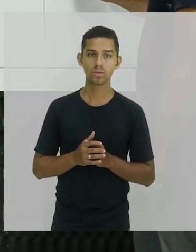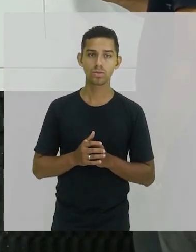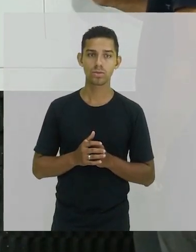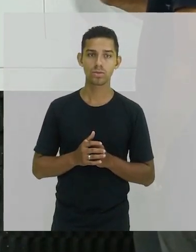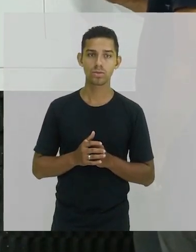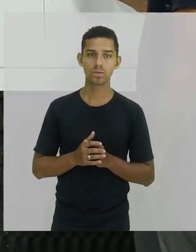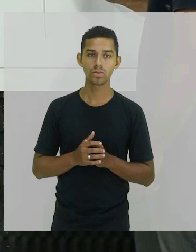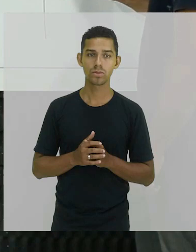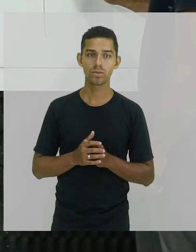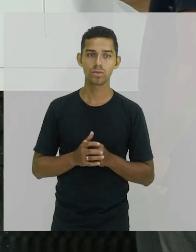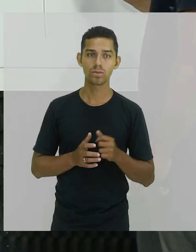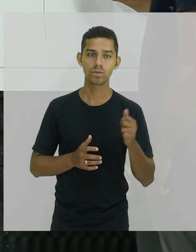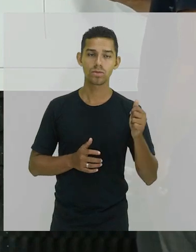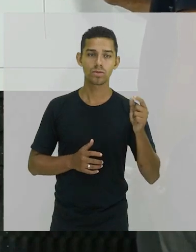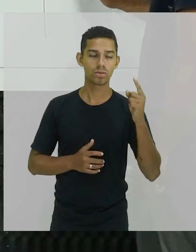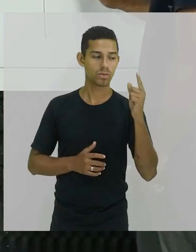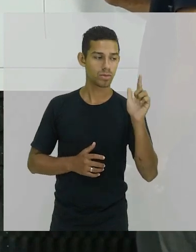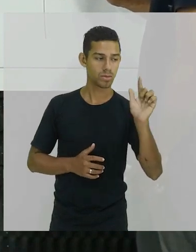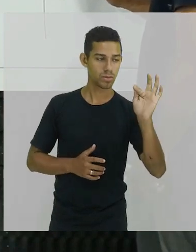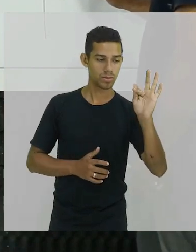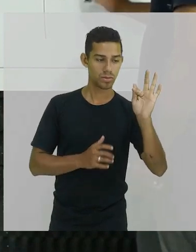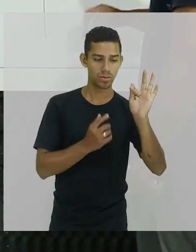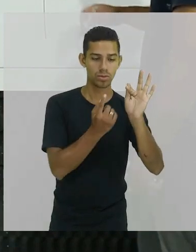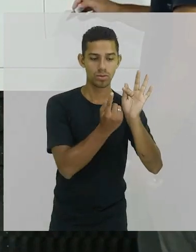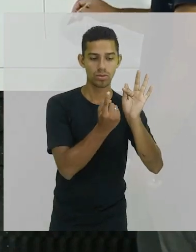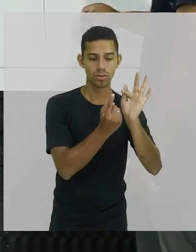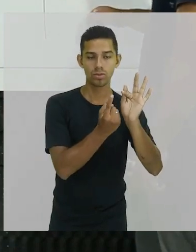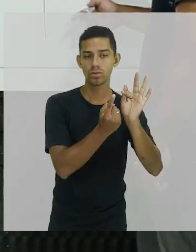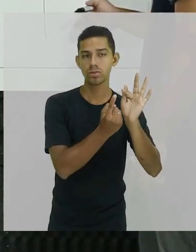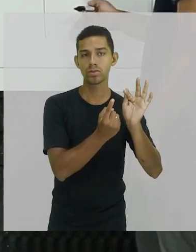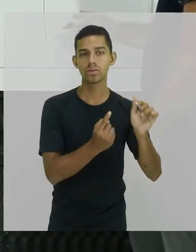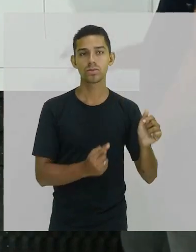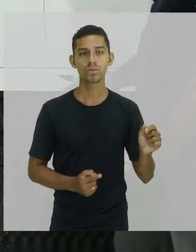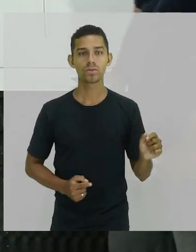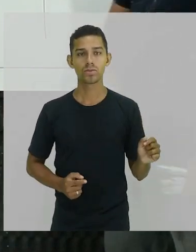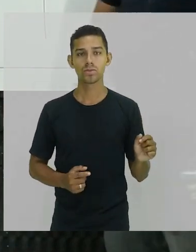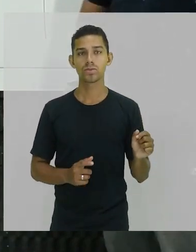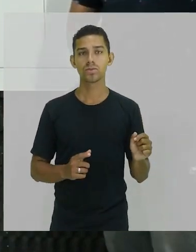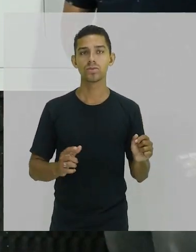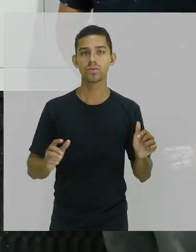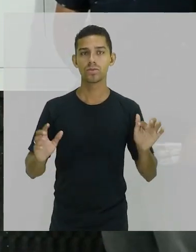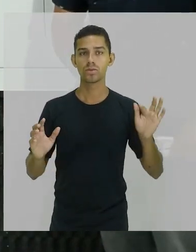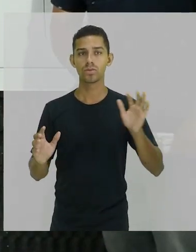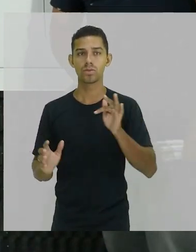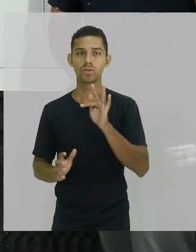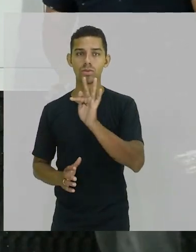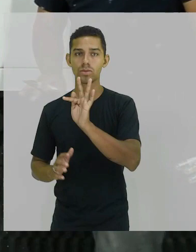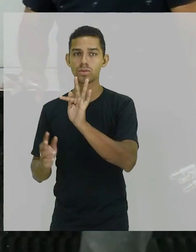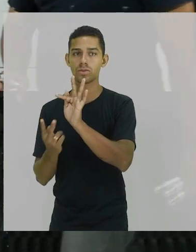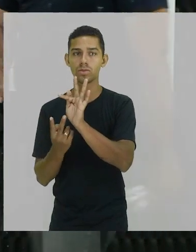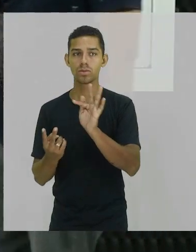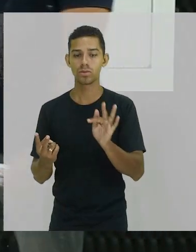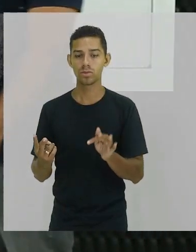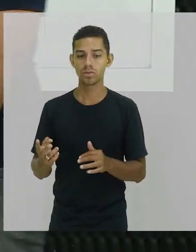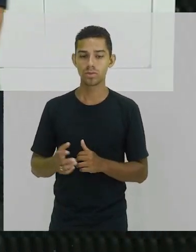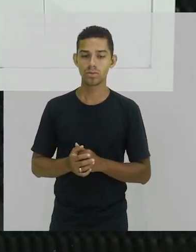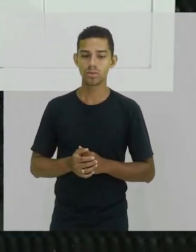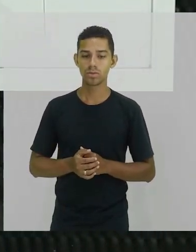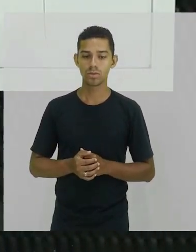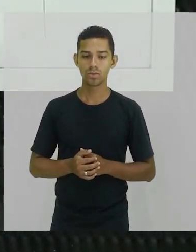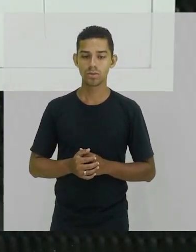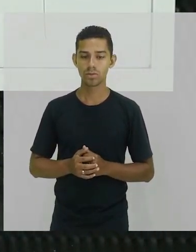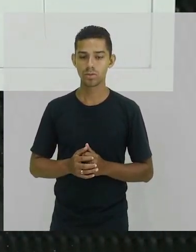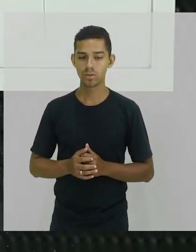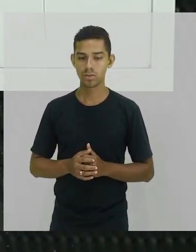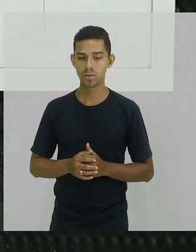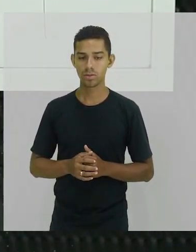ela com certeza vai ser maior do que a frequência 2. Então essa é a primeira relação que nós vamos ter. Então nós já eliminamos ali a letra